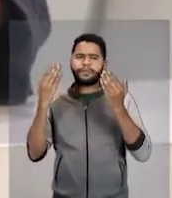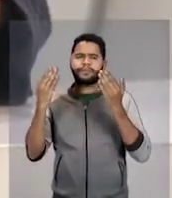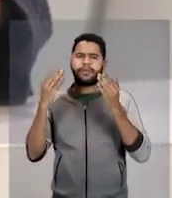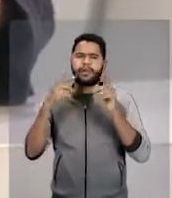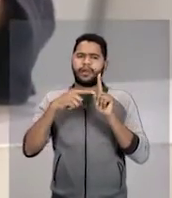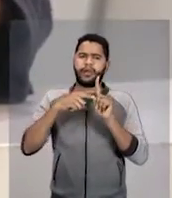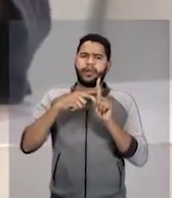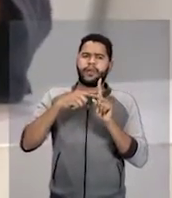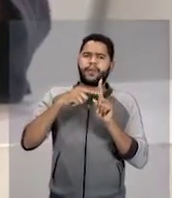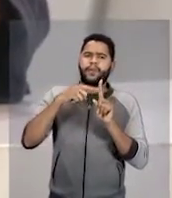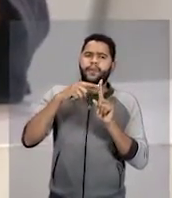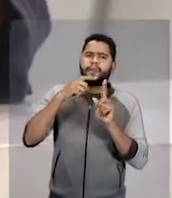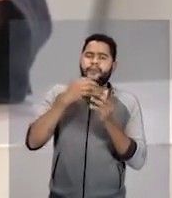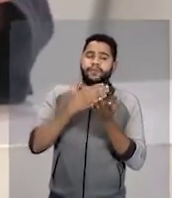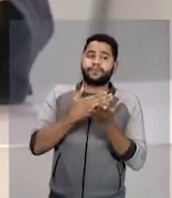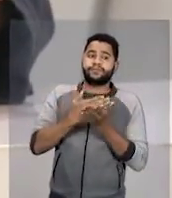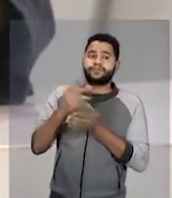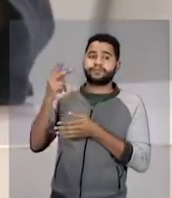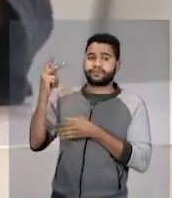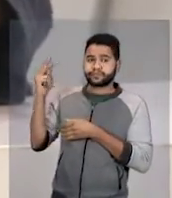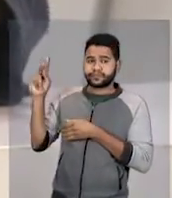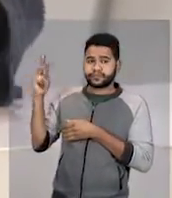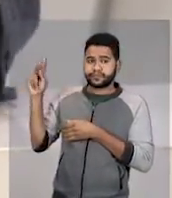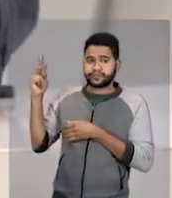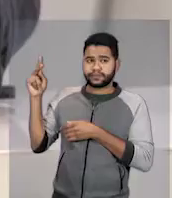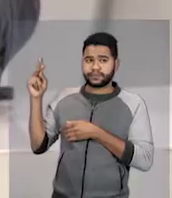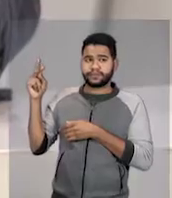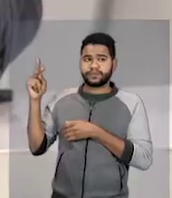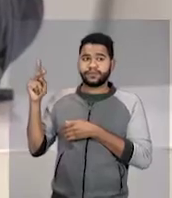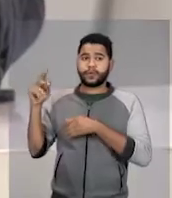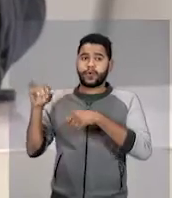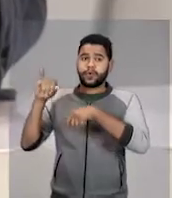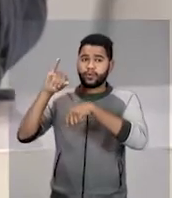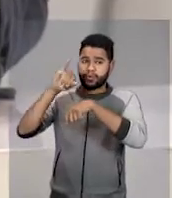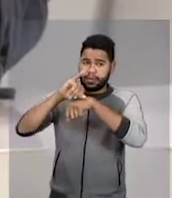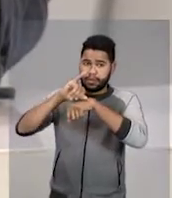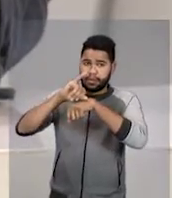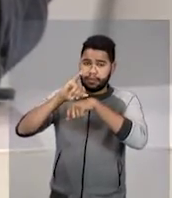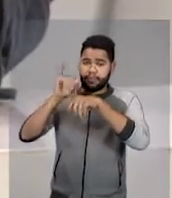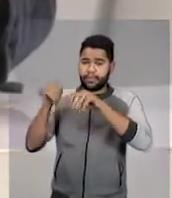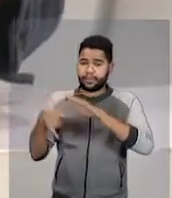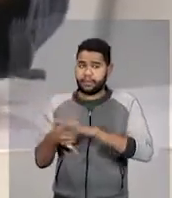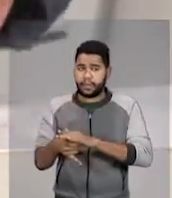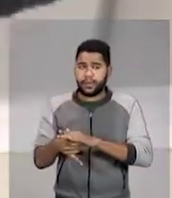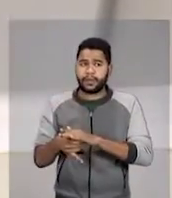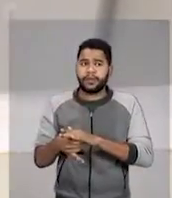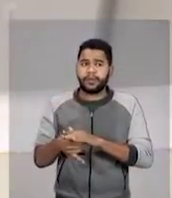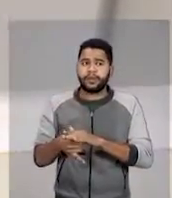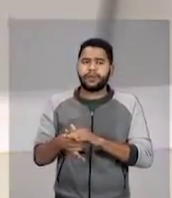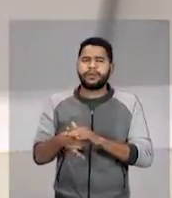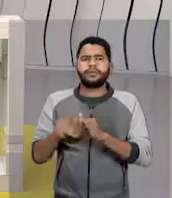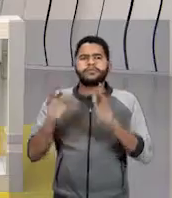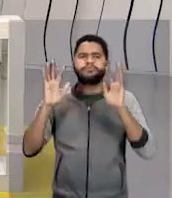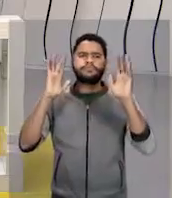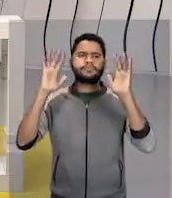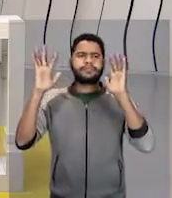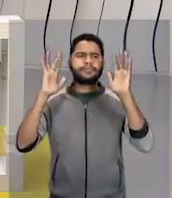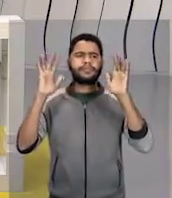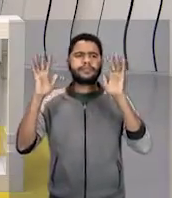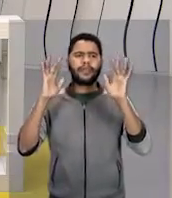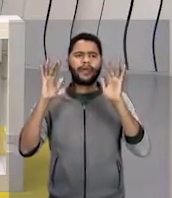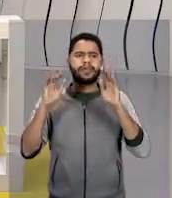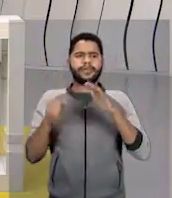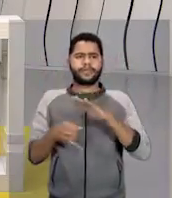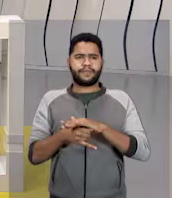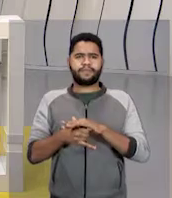temperatura inicial do líquido que está na base com o líquido que está no topo desse copo, você imaginaria que aqui